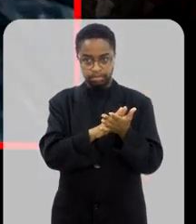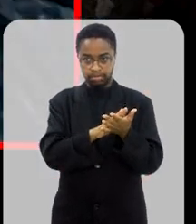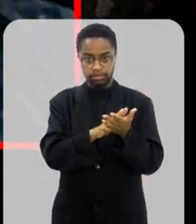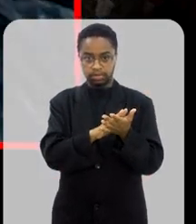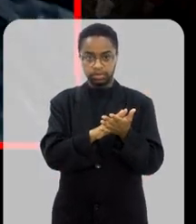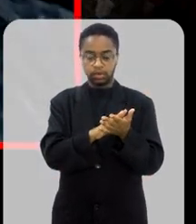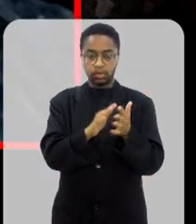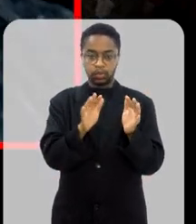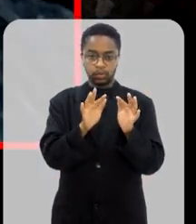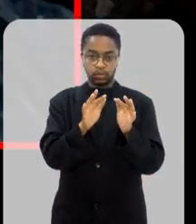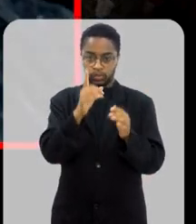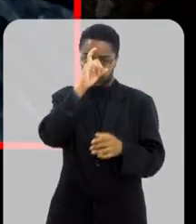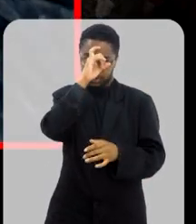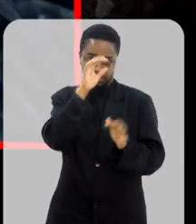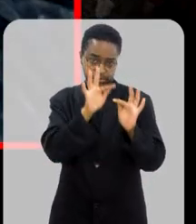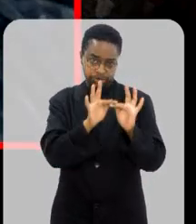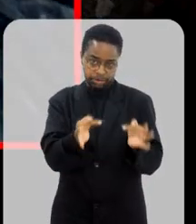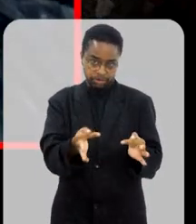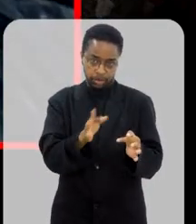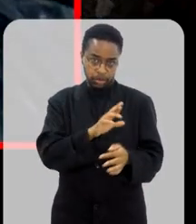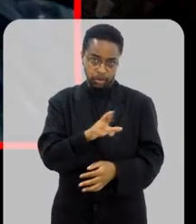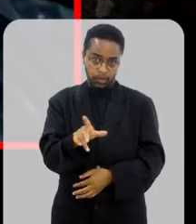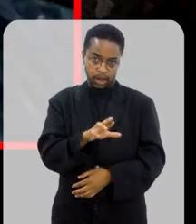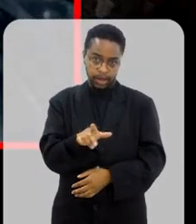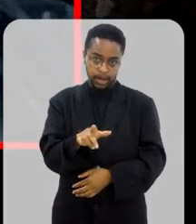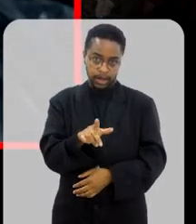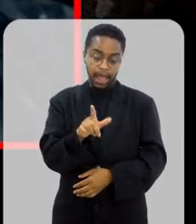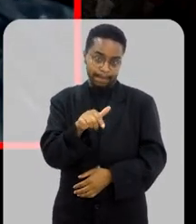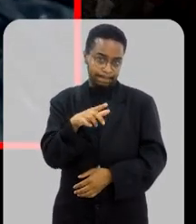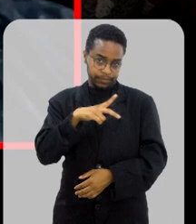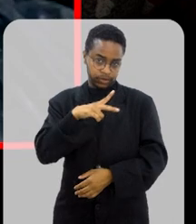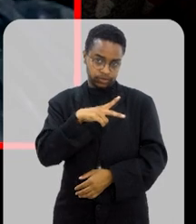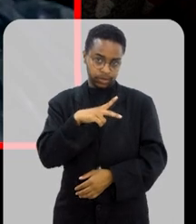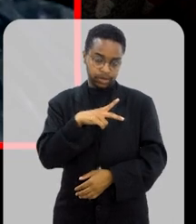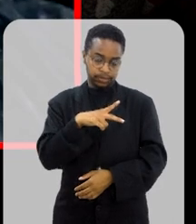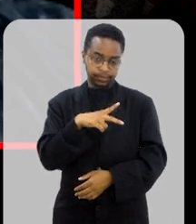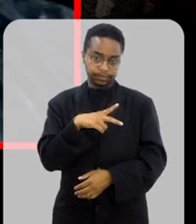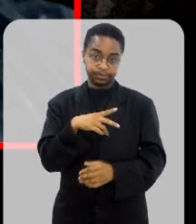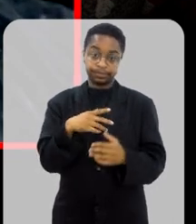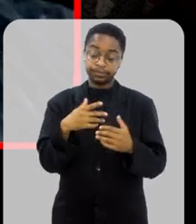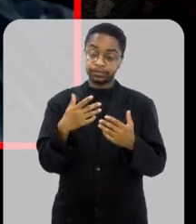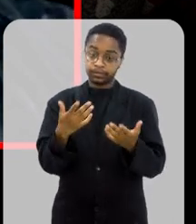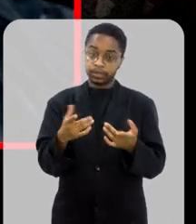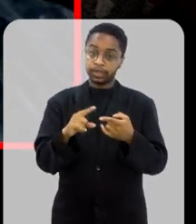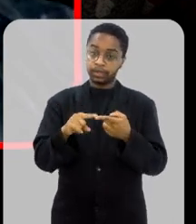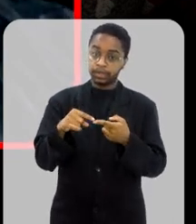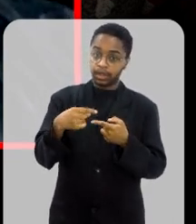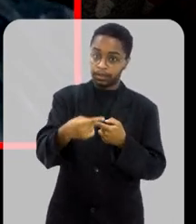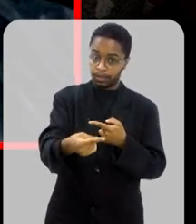hospital, um hospital simples, assim, não era particular.